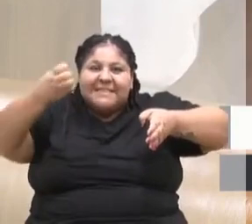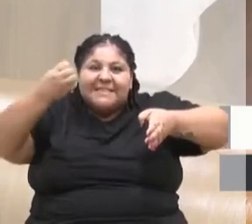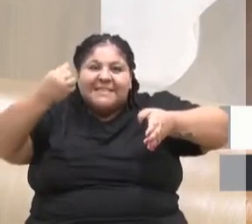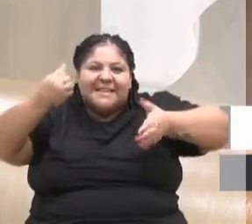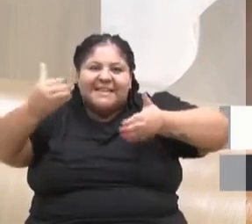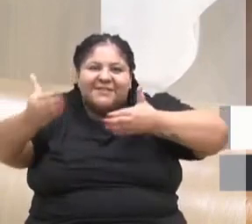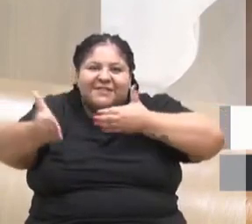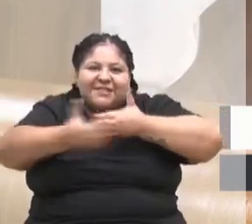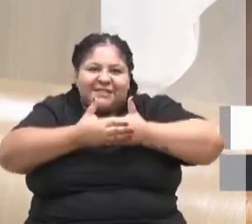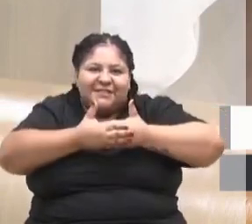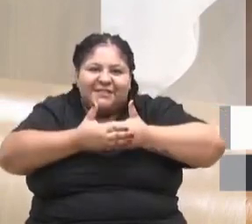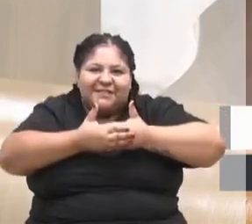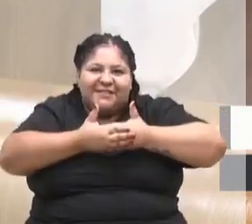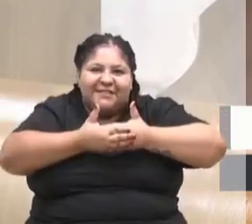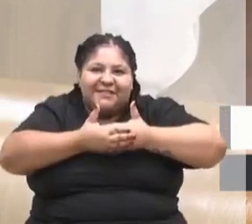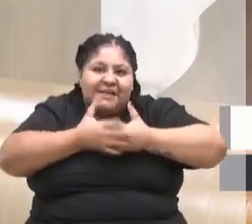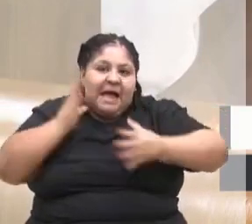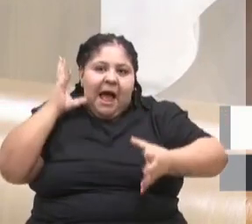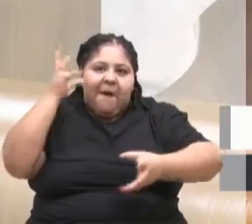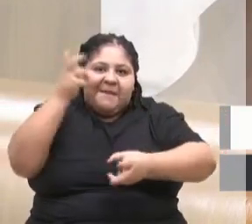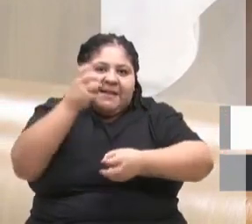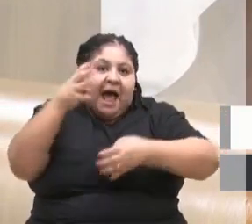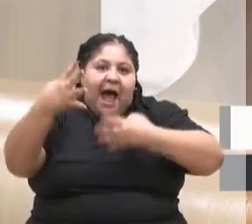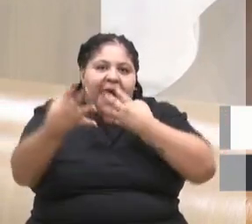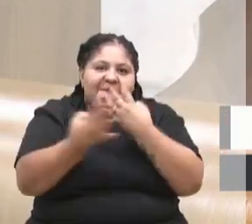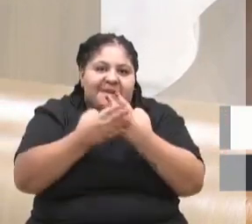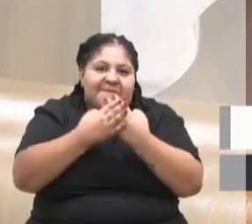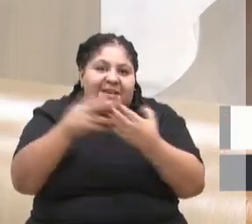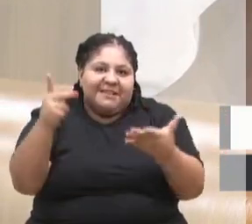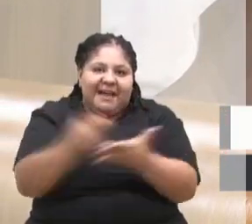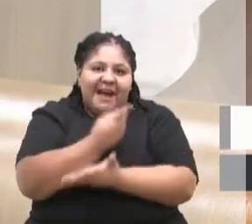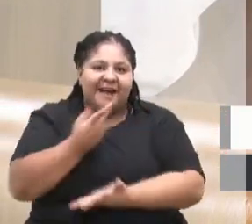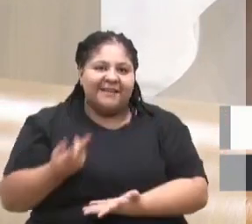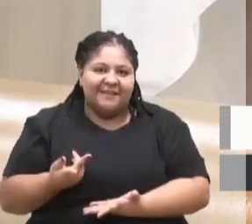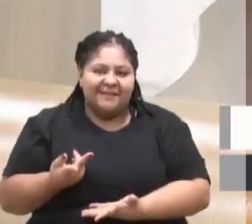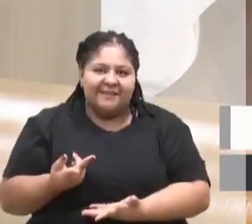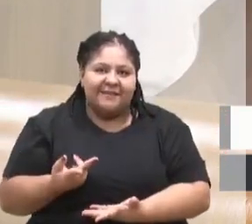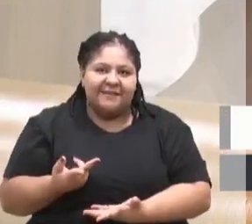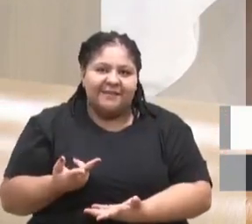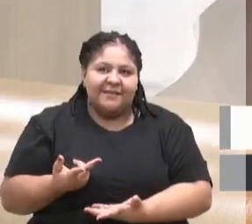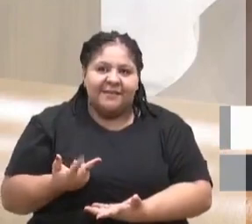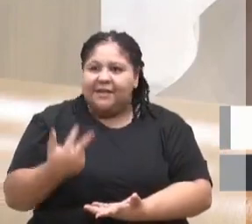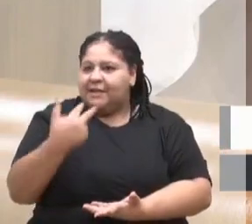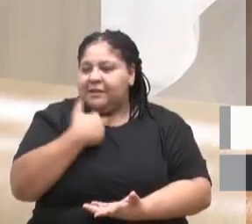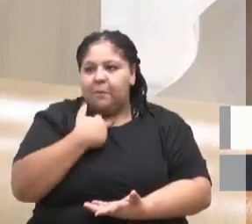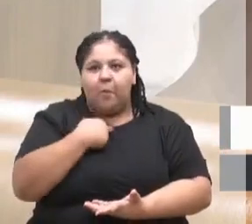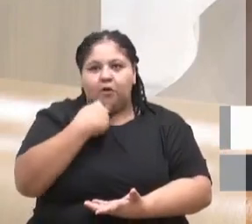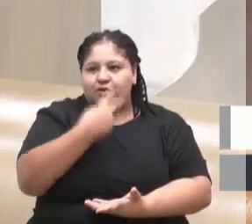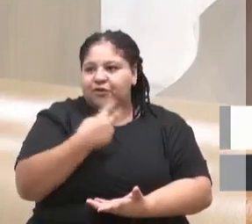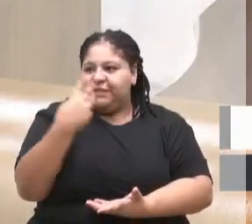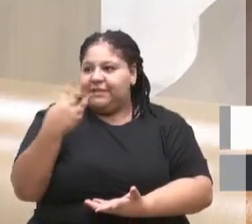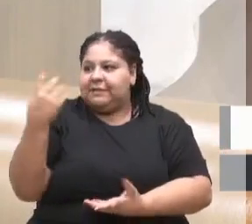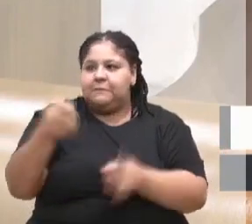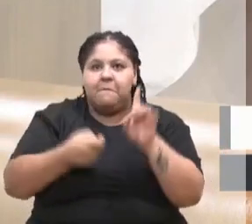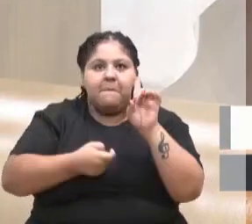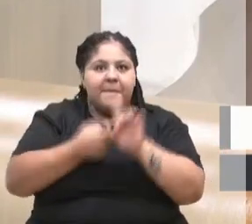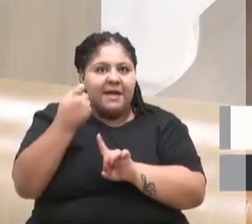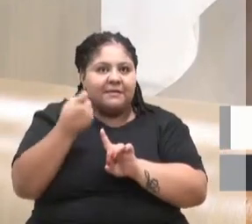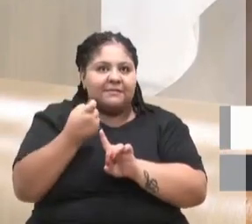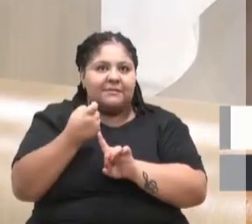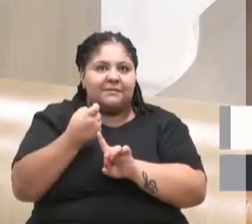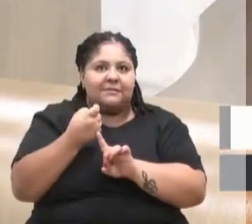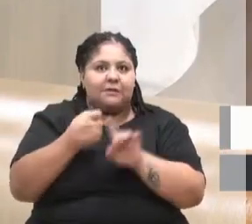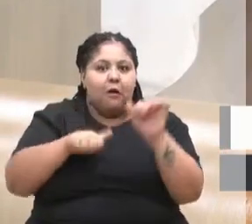dá certo nunca, então não é possível 2, 3 meses para recolocar paralelepípedos na nossa cidade. Então são temas